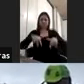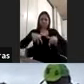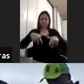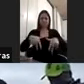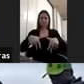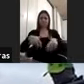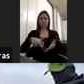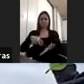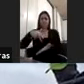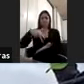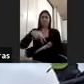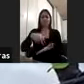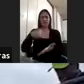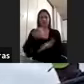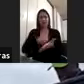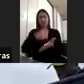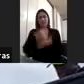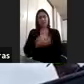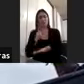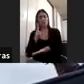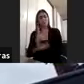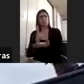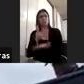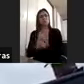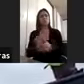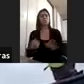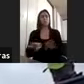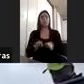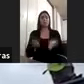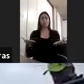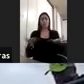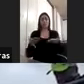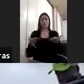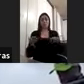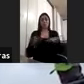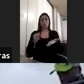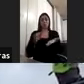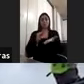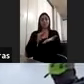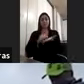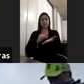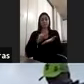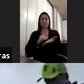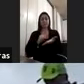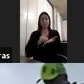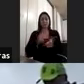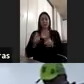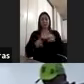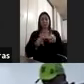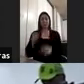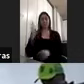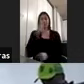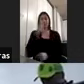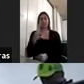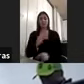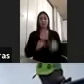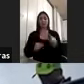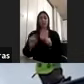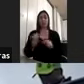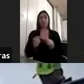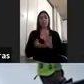atitude da luta, e que hoje está faltando ao povo brasileiro, que está se